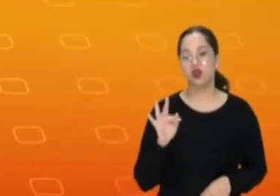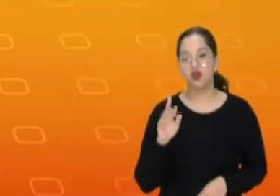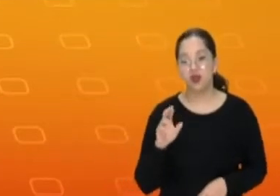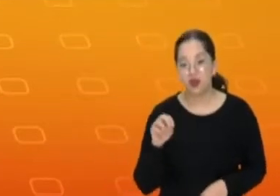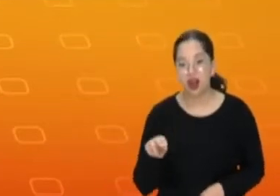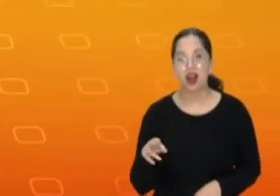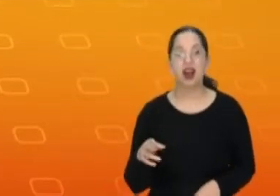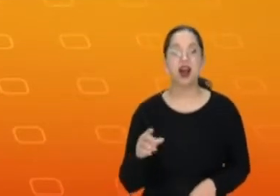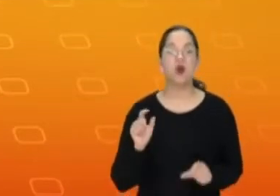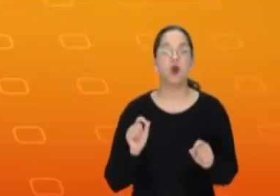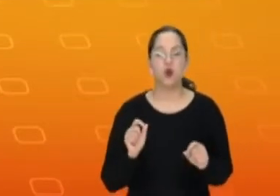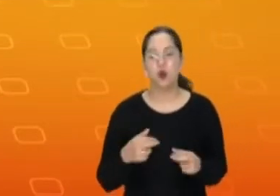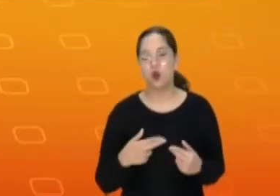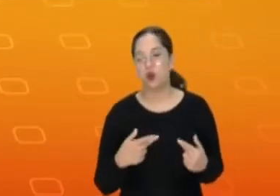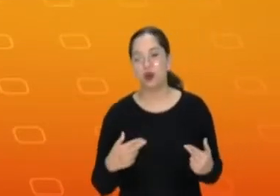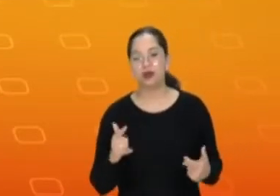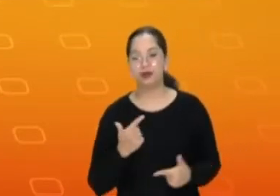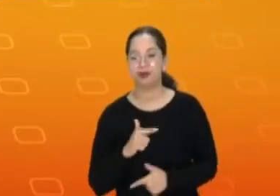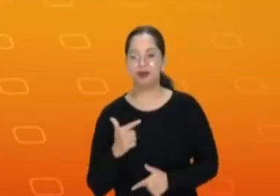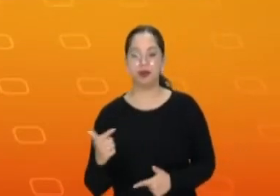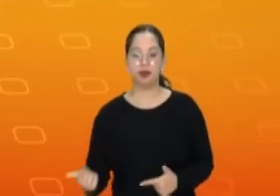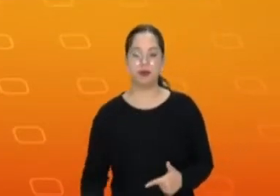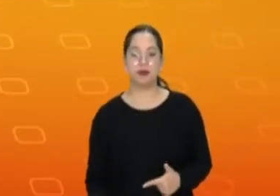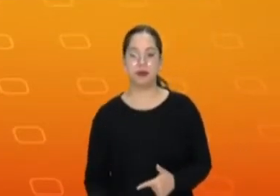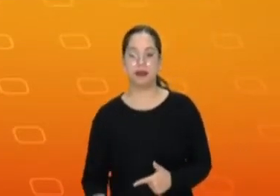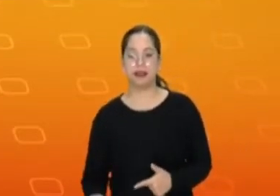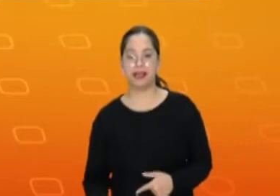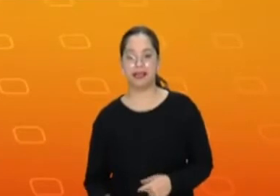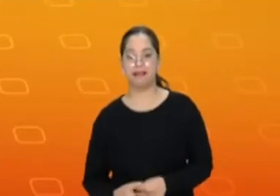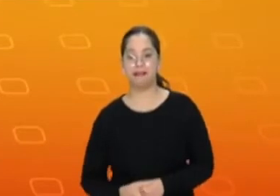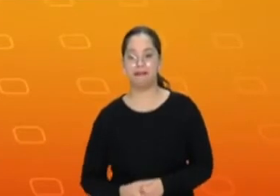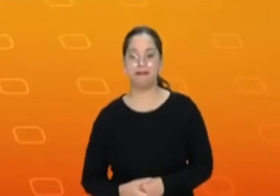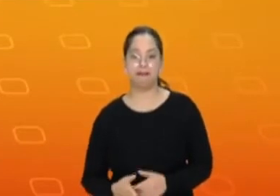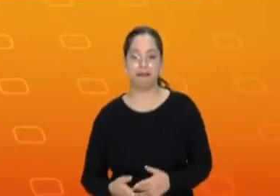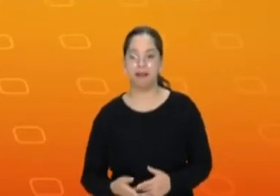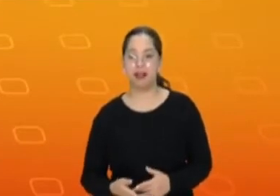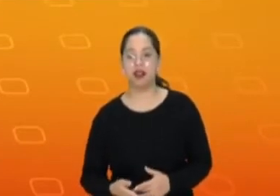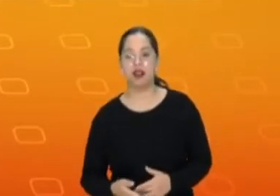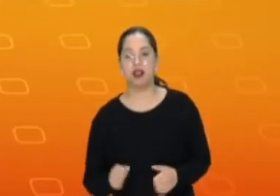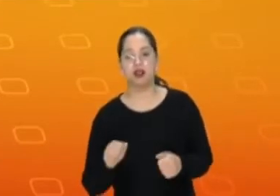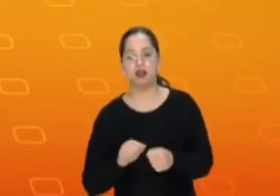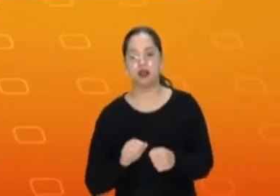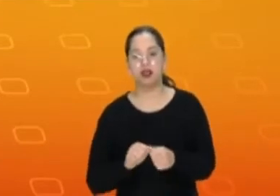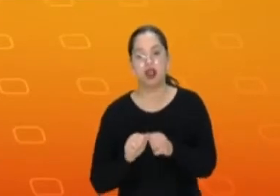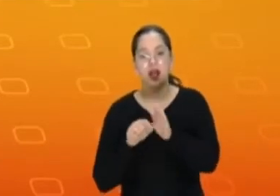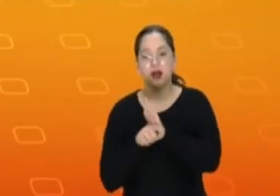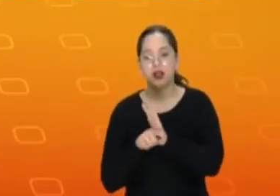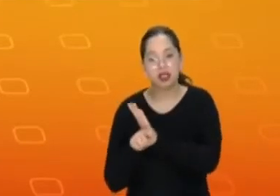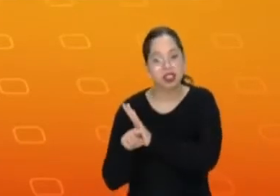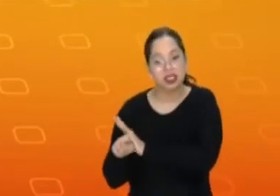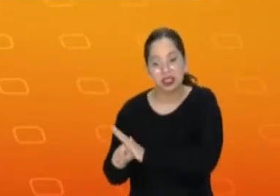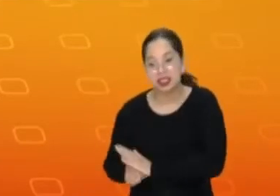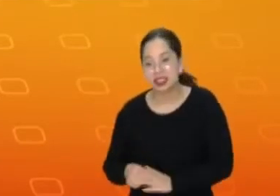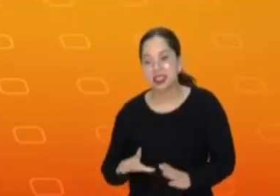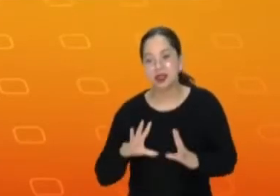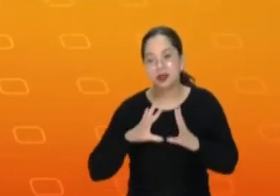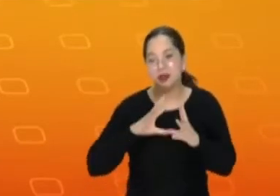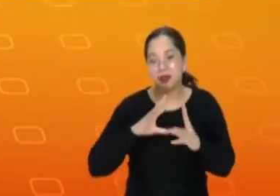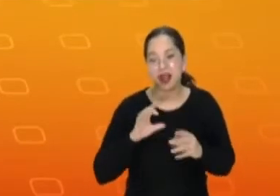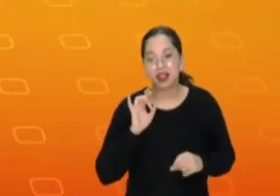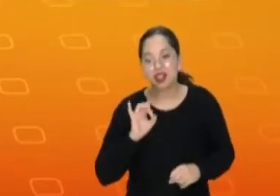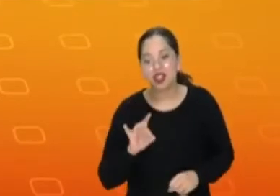não existe isso. Então, eu lembro que na época, quando eu fiz essa pesquisa, eu fiz uma pesquisa global, assim, fiquei, acho que, sei lá, umas 4 horas pesquisando, eu achei um curso